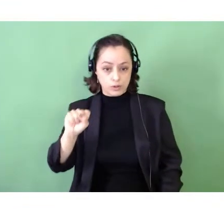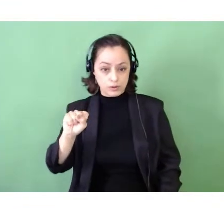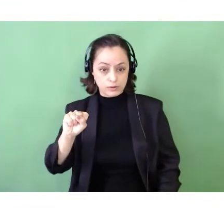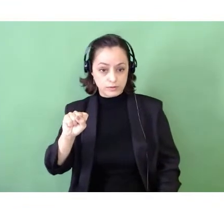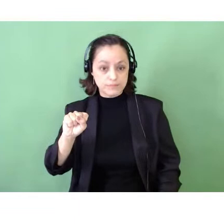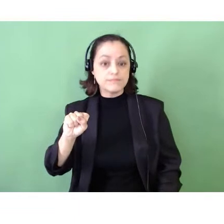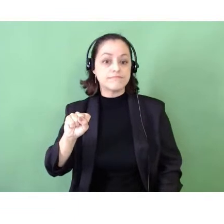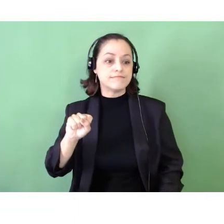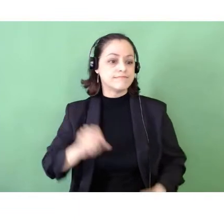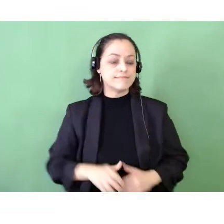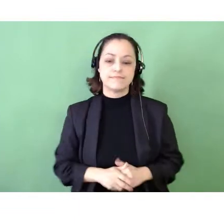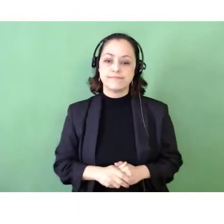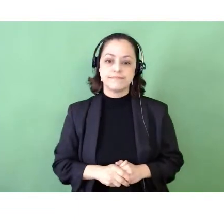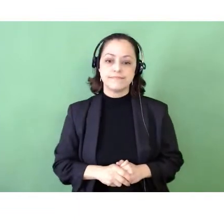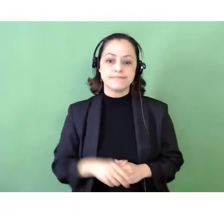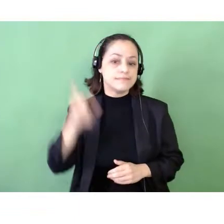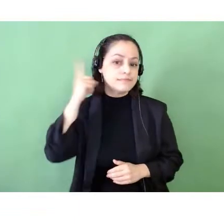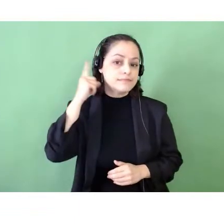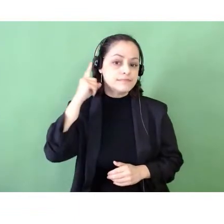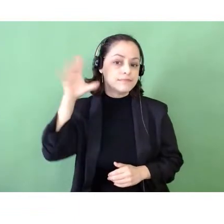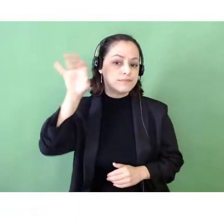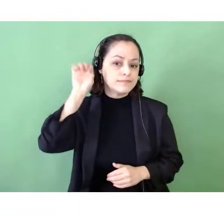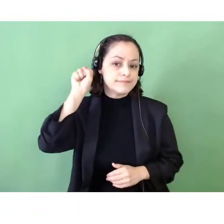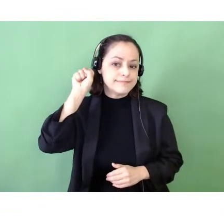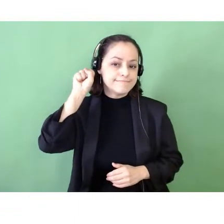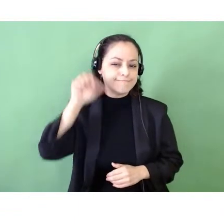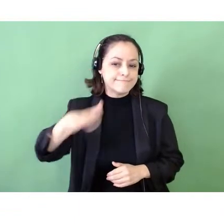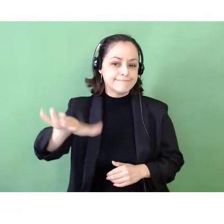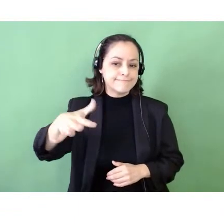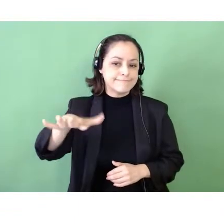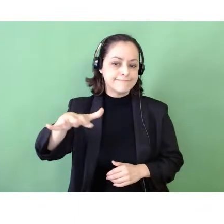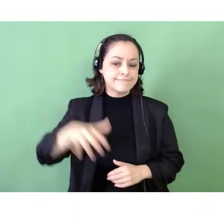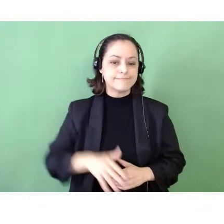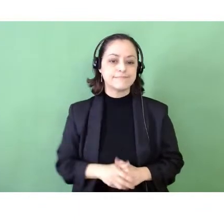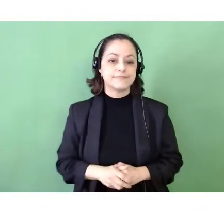Professor Carlos e a professora Anabel Galan Maynes,